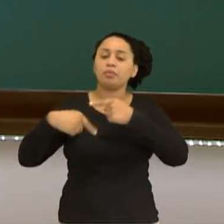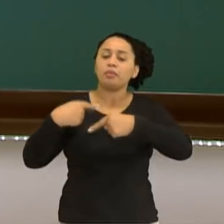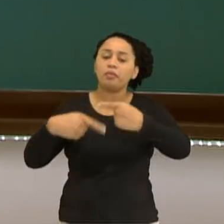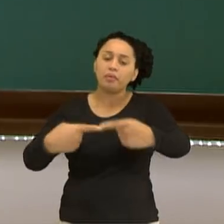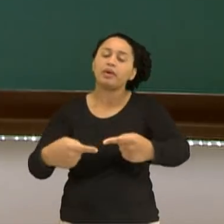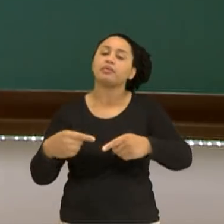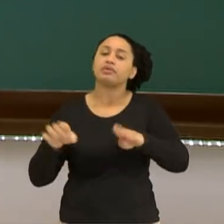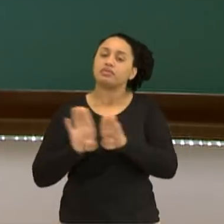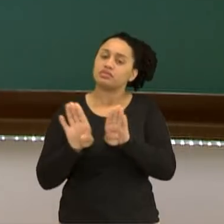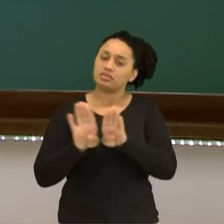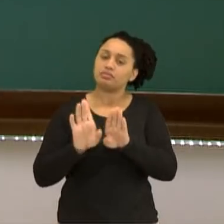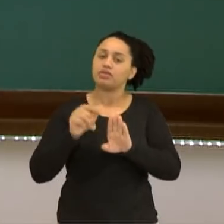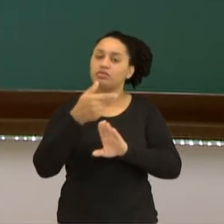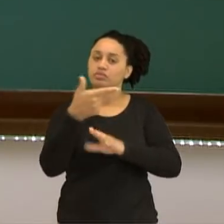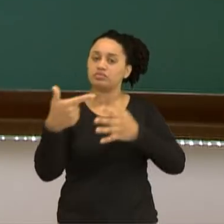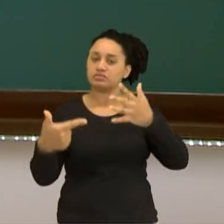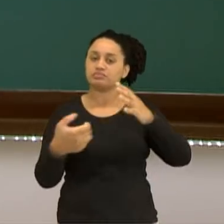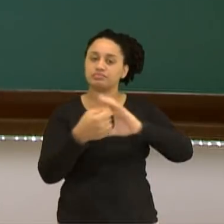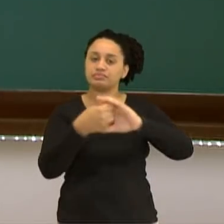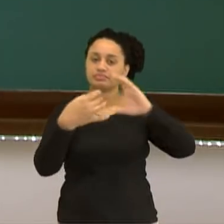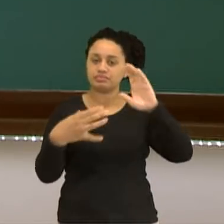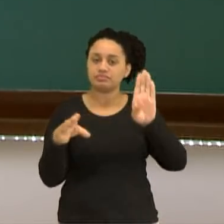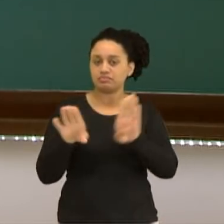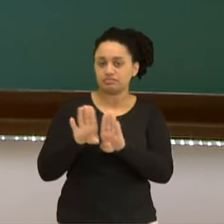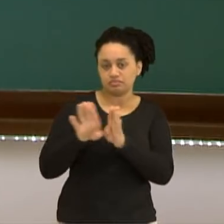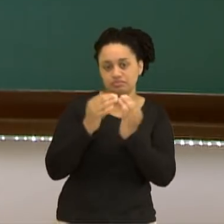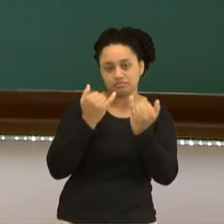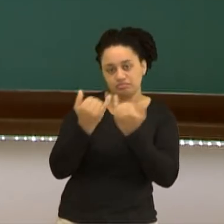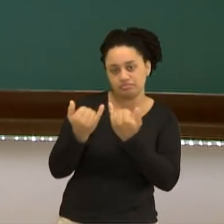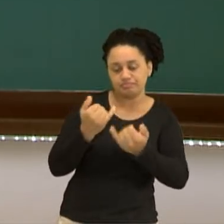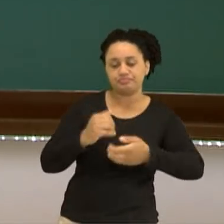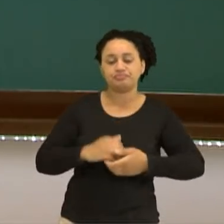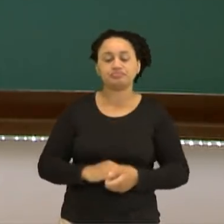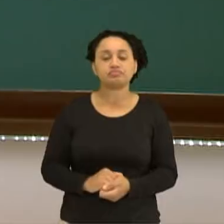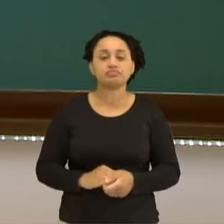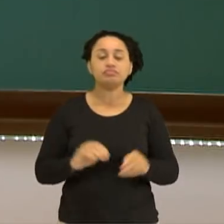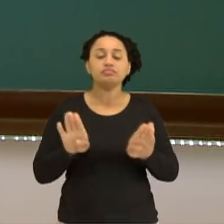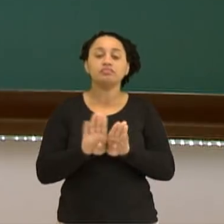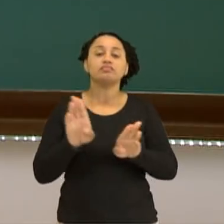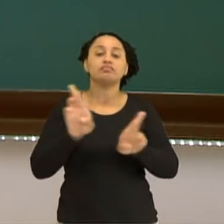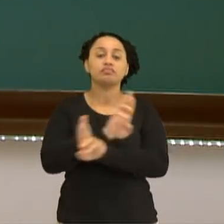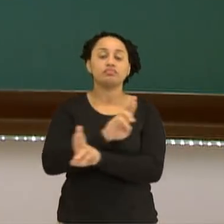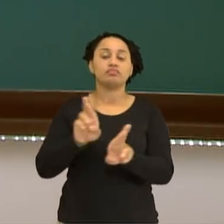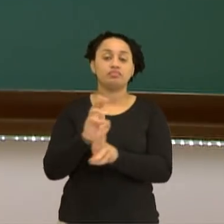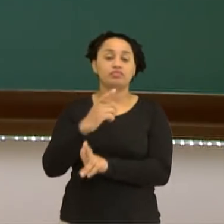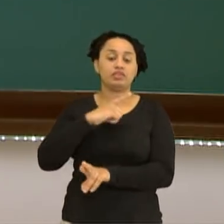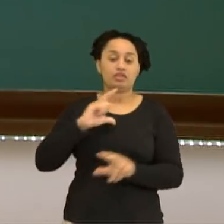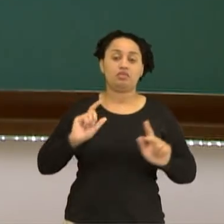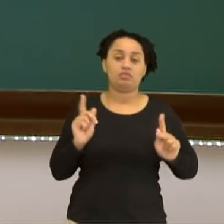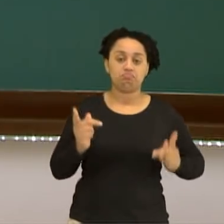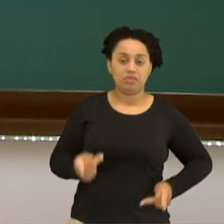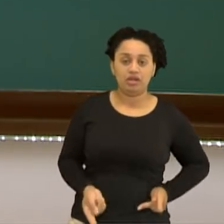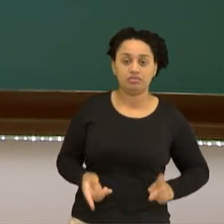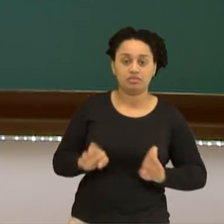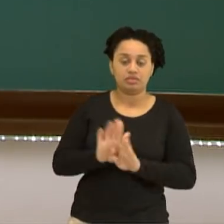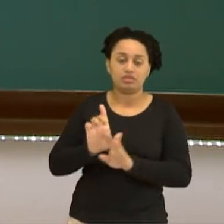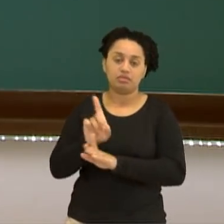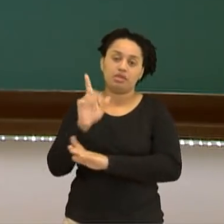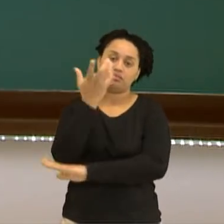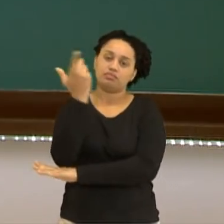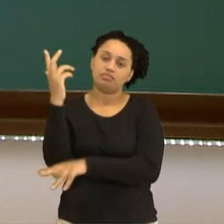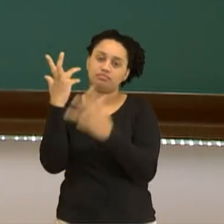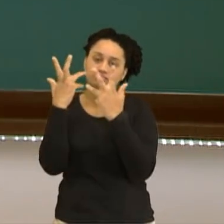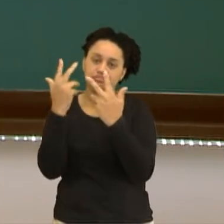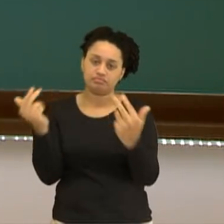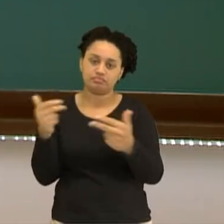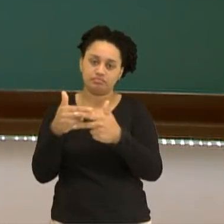características. A nossa relação também com os vegetais acontece na questão das trocas gasosas, ou seja, toda